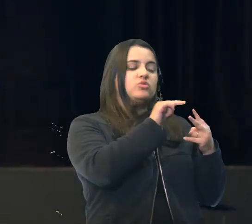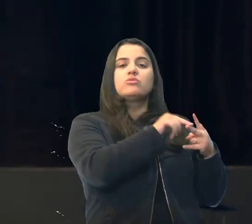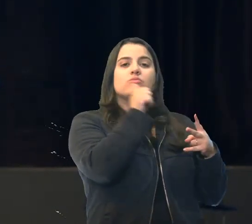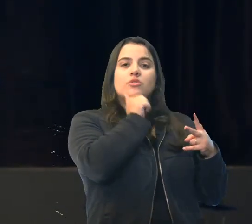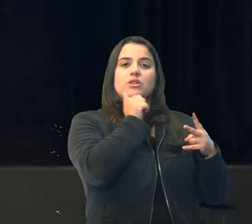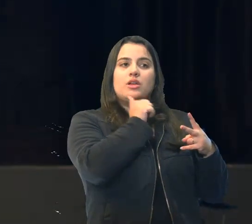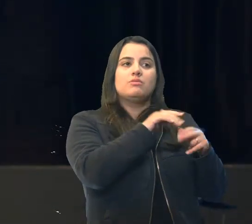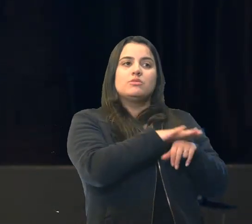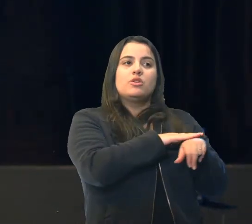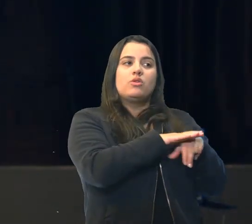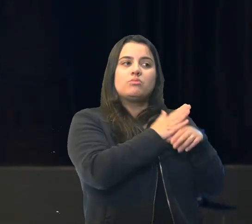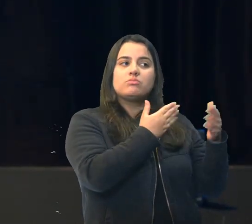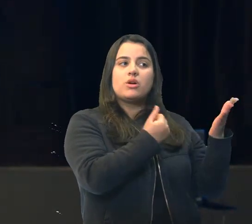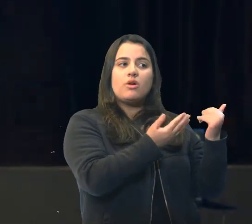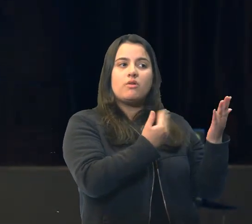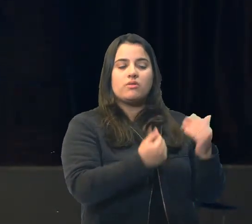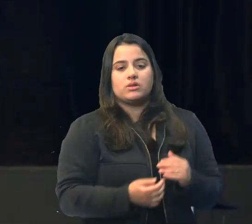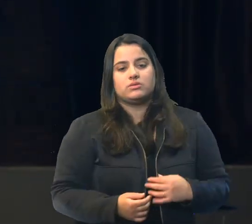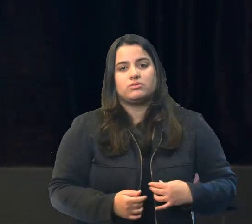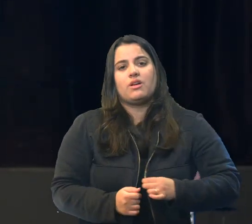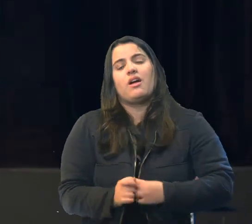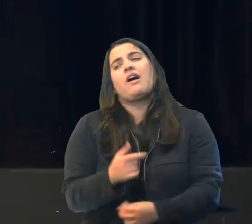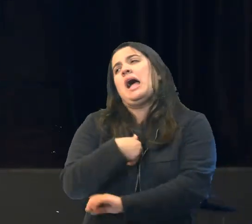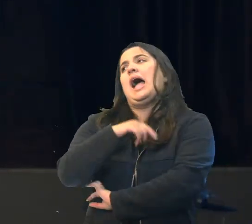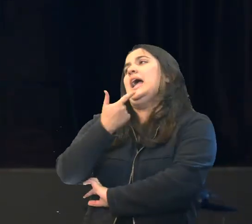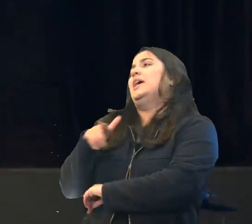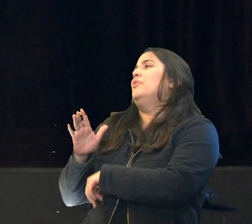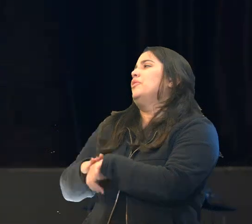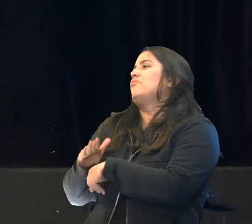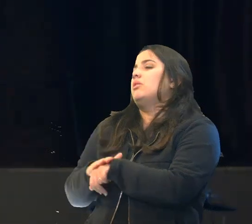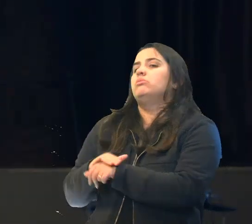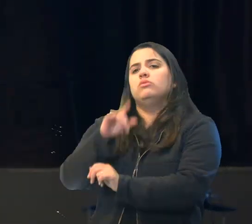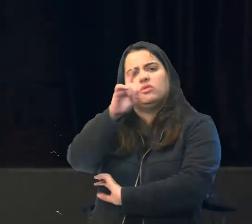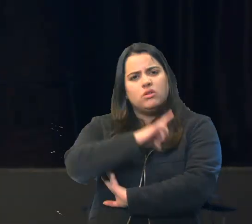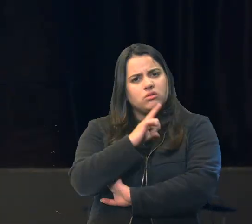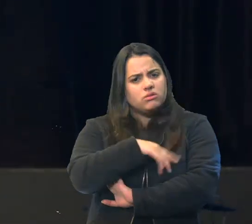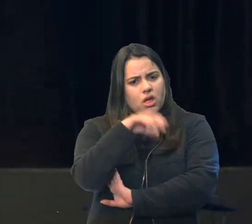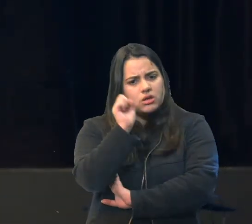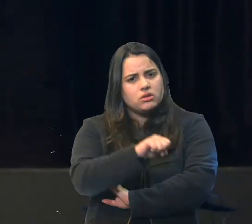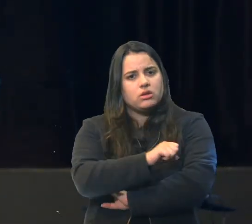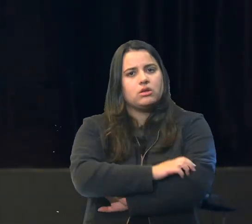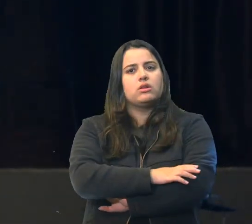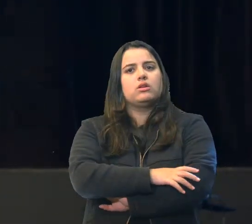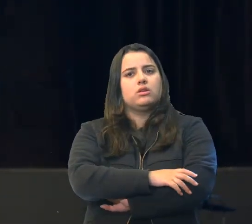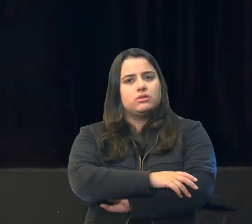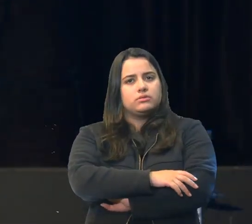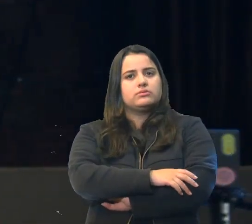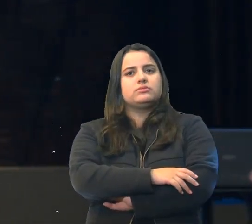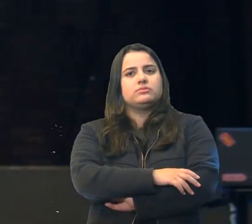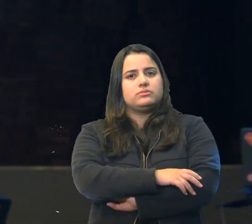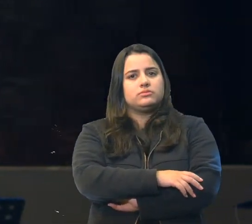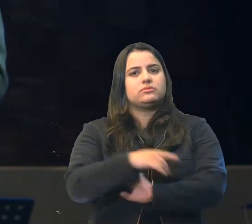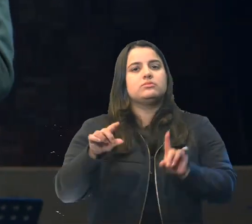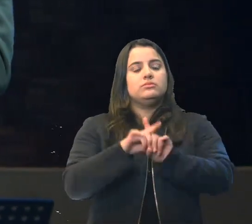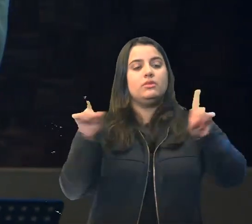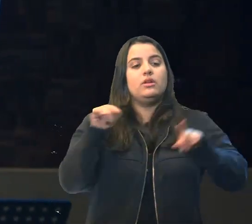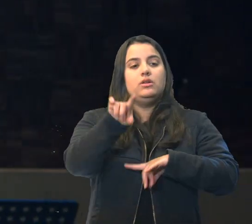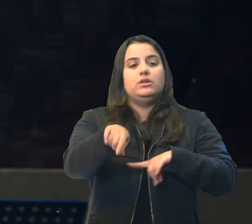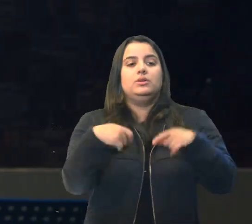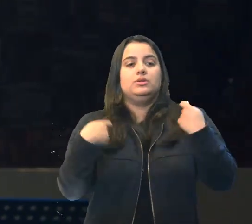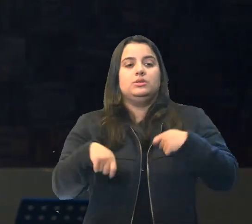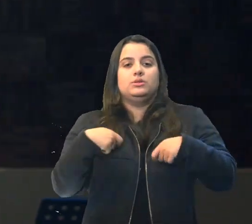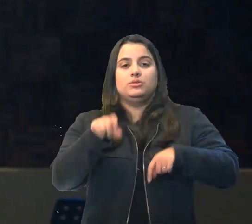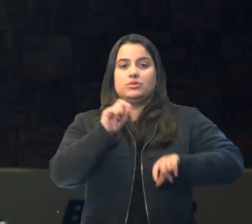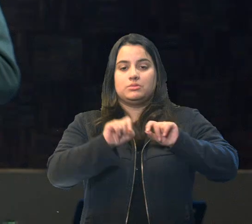elas. Eu não tenho tempo, pastor. Não, você tem tempo sim. Mas você precisa escolher a